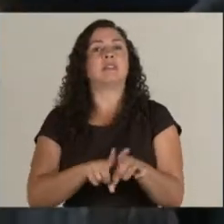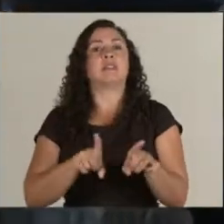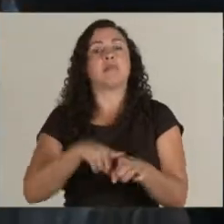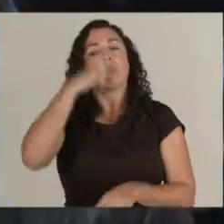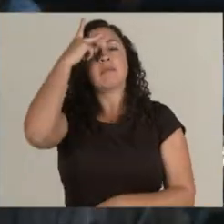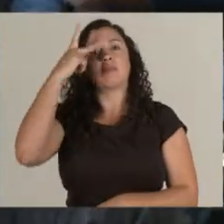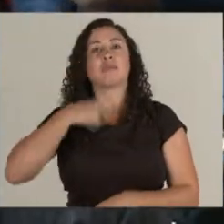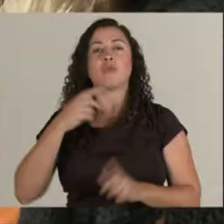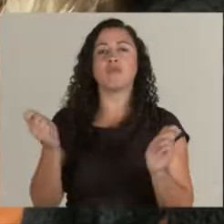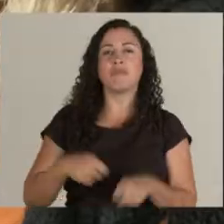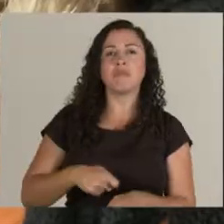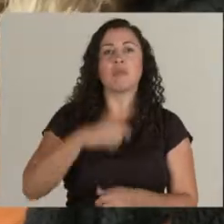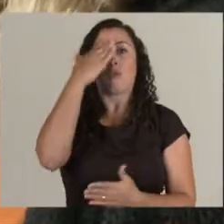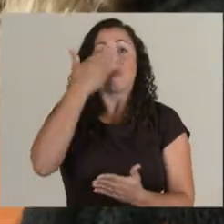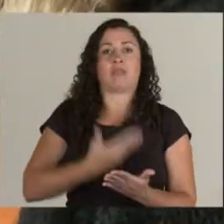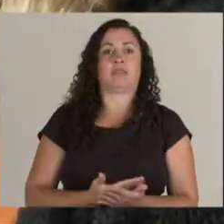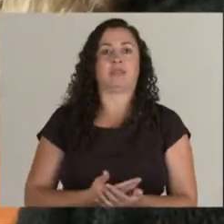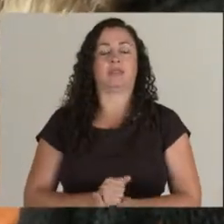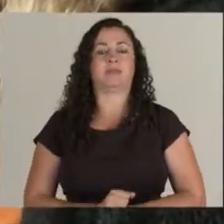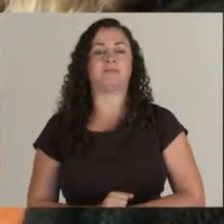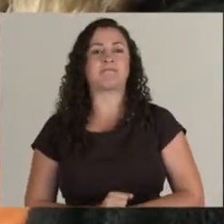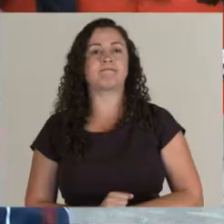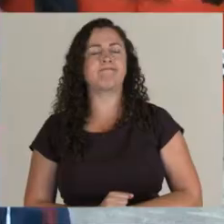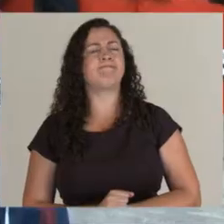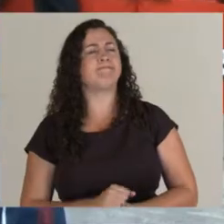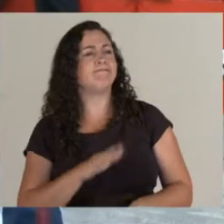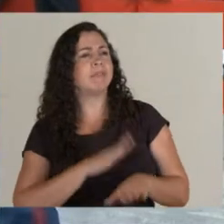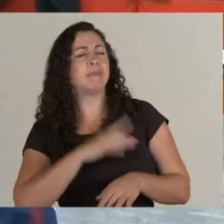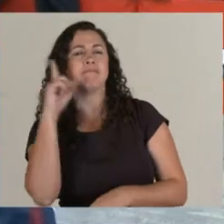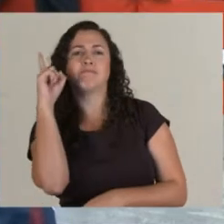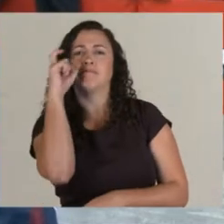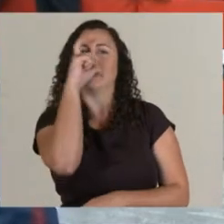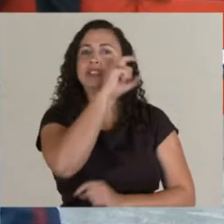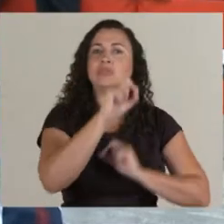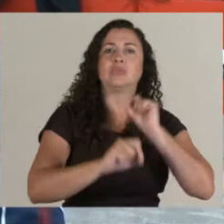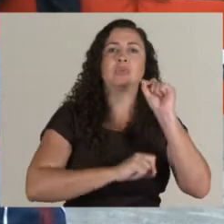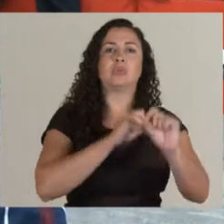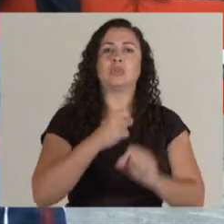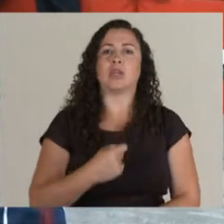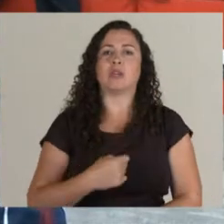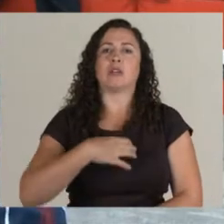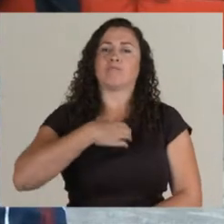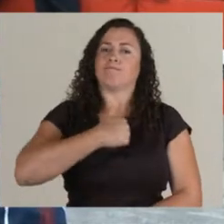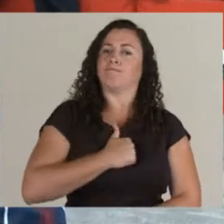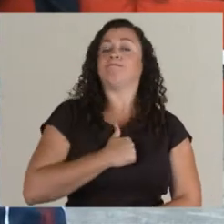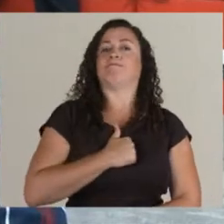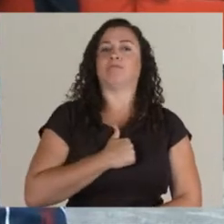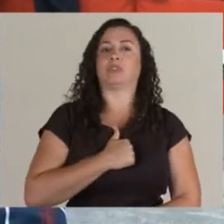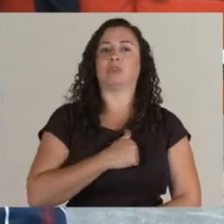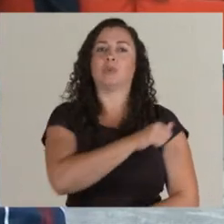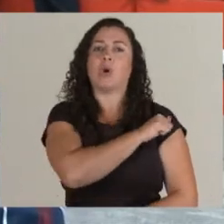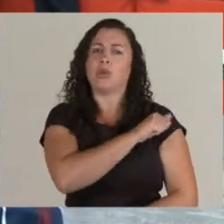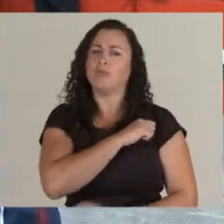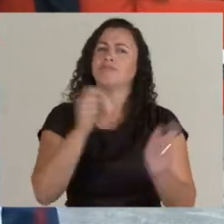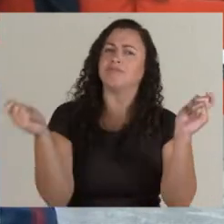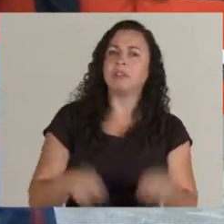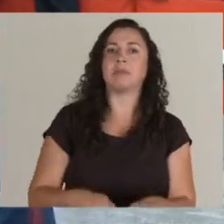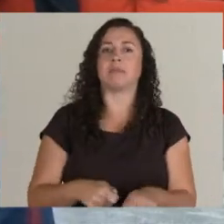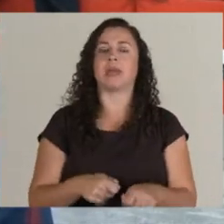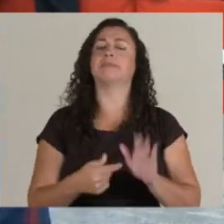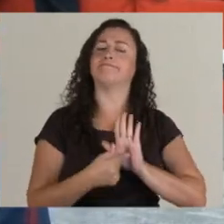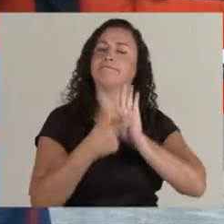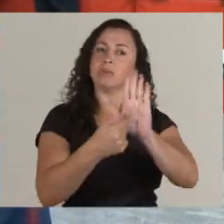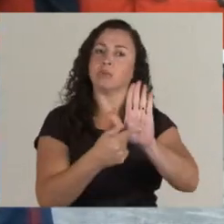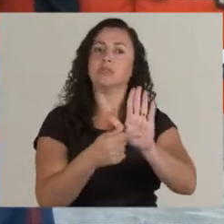e autoconfiança dos possíveis candidatos. A parte mais difícil é trabalhar a autoestima deles, né? Mostrar para eles que